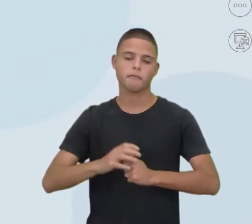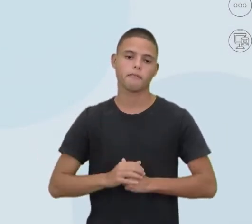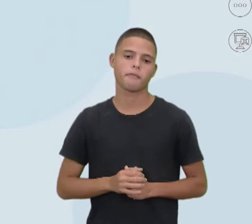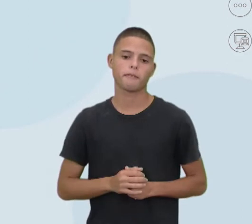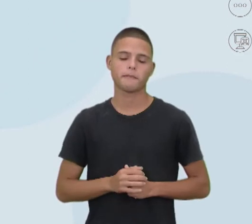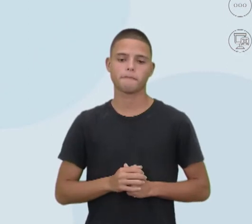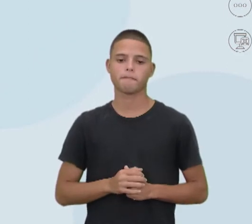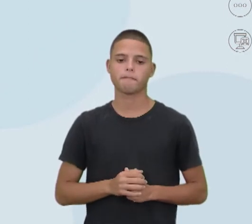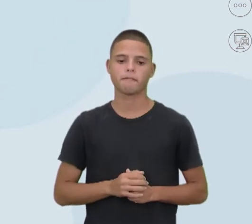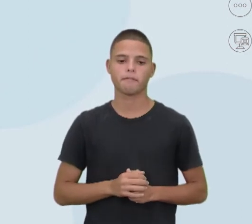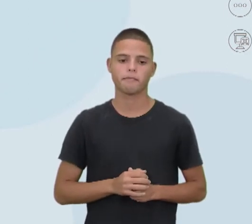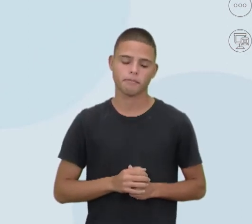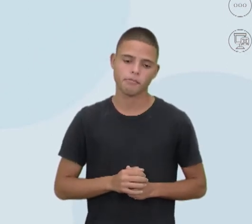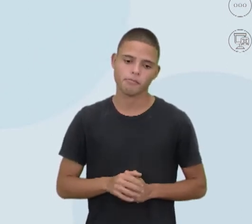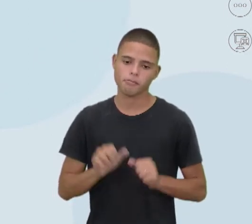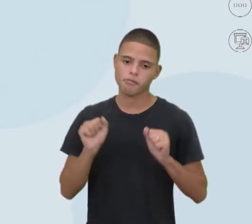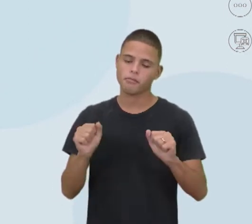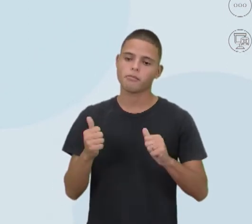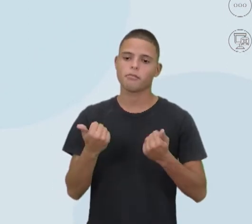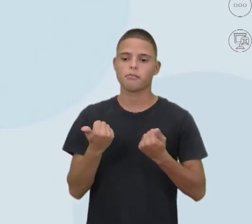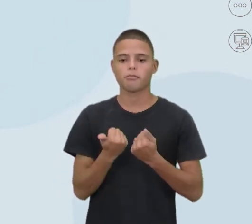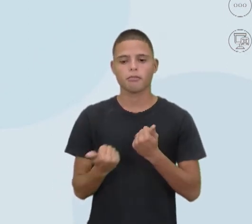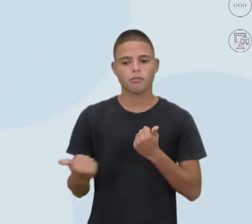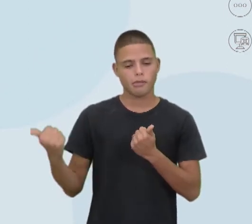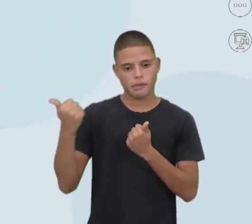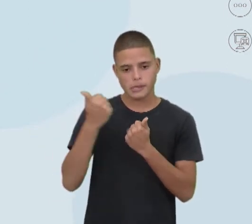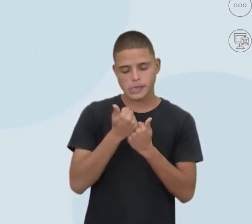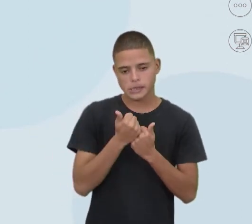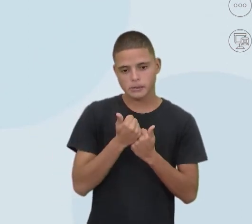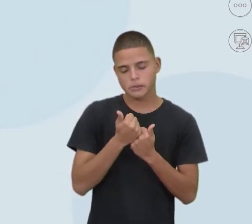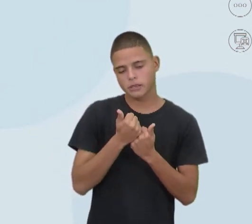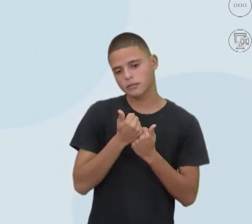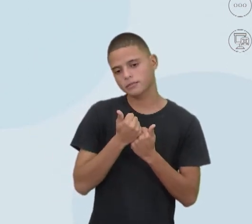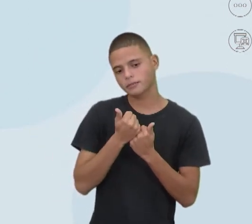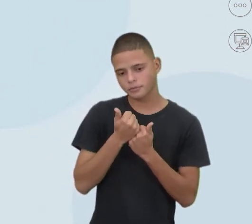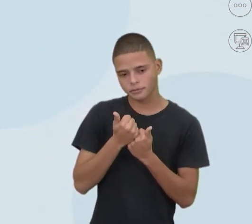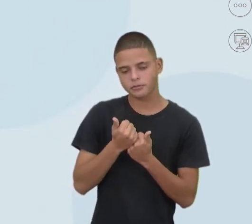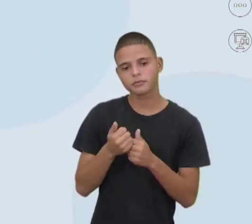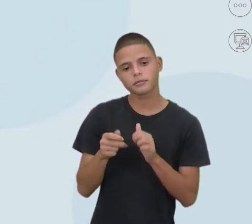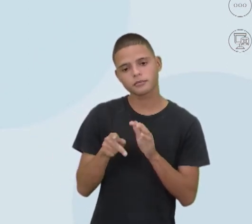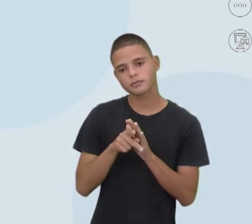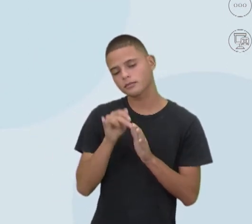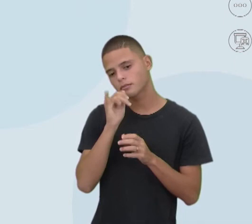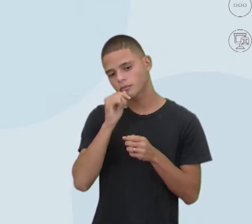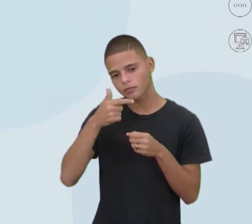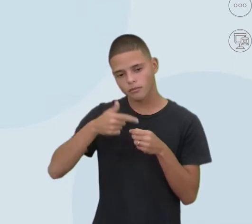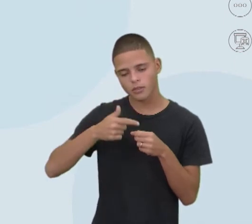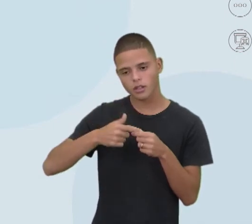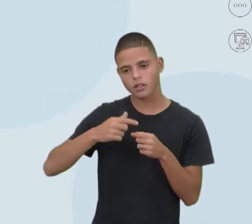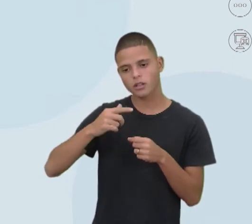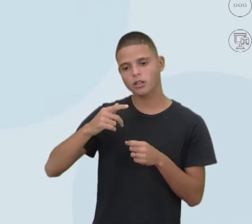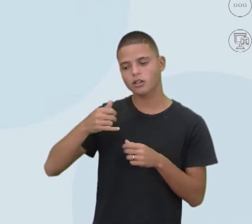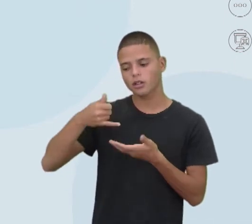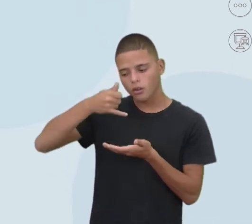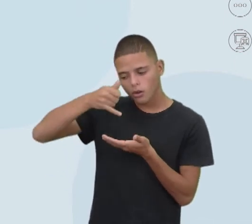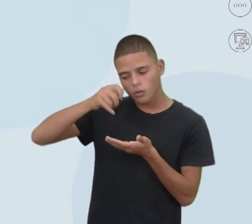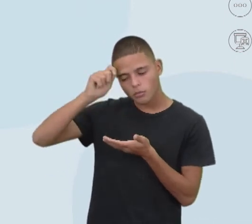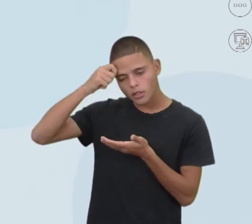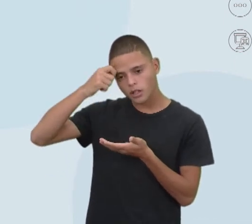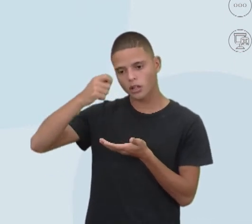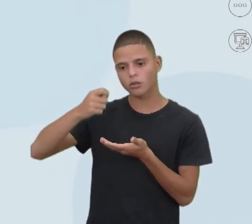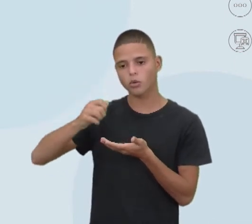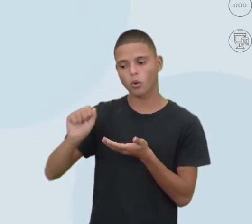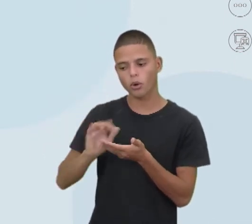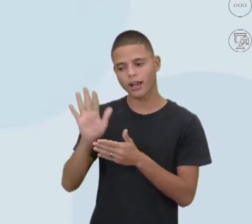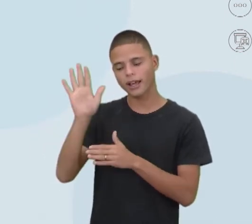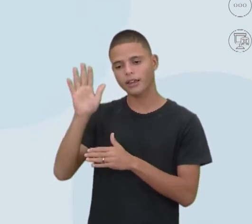podem até substituir parcialmente ou totalmente combustíveis como petróleo e gás natural, né?